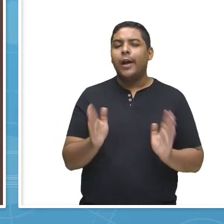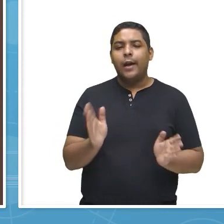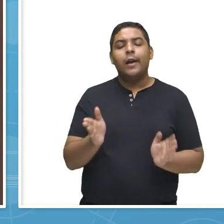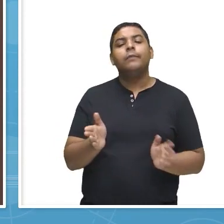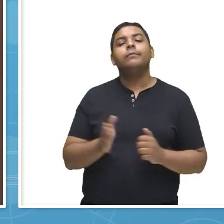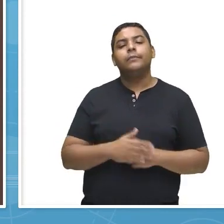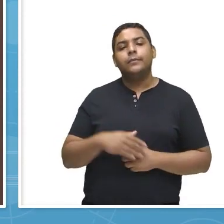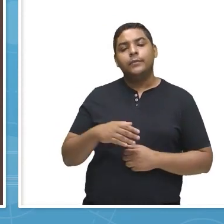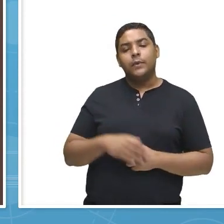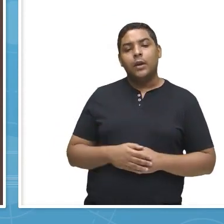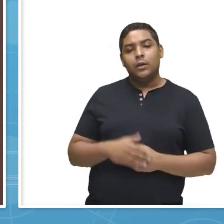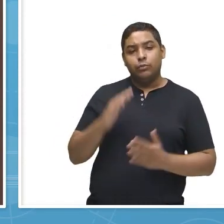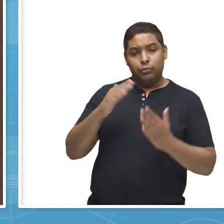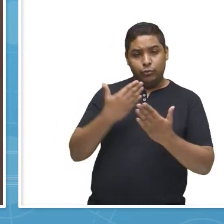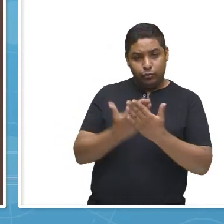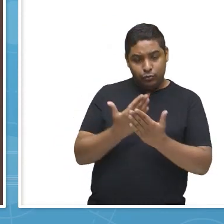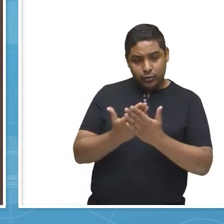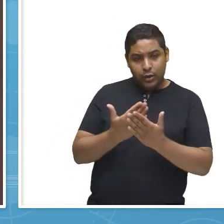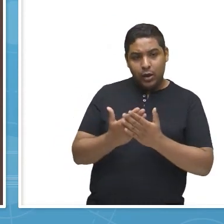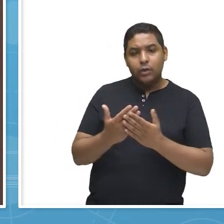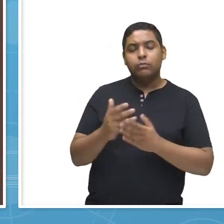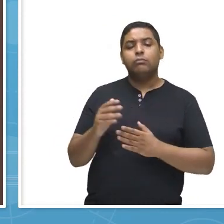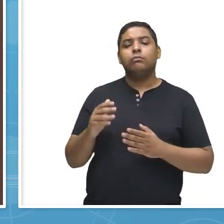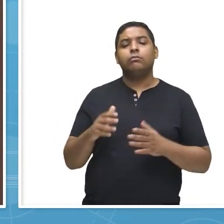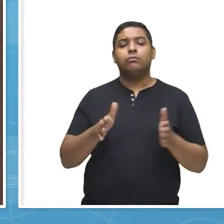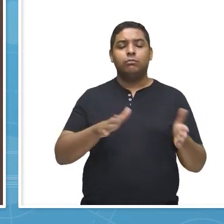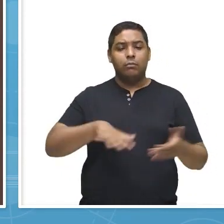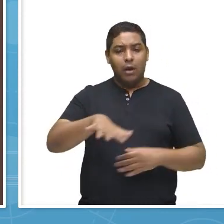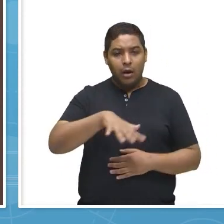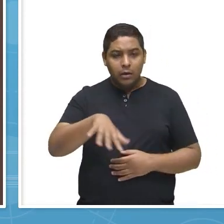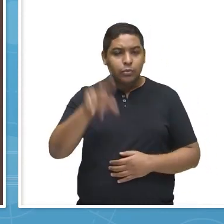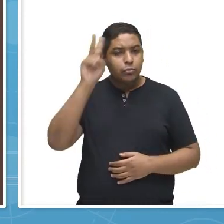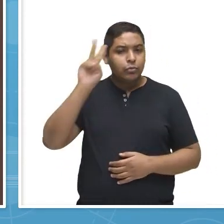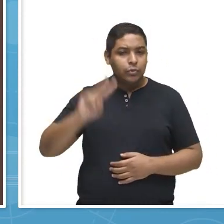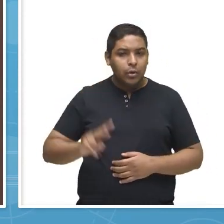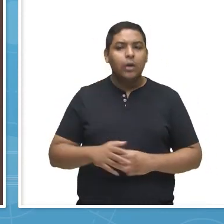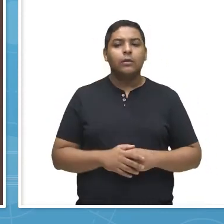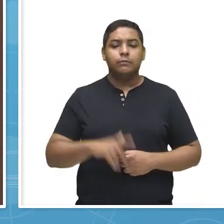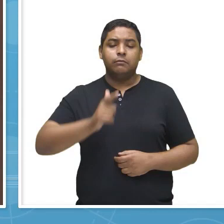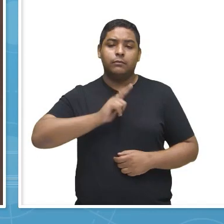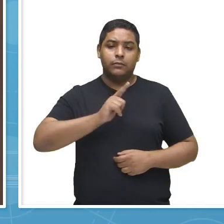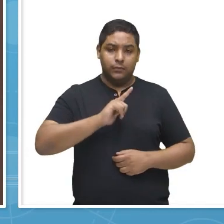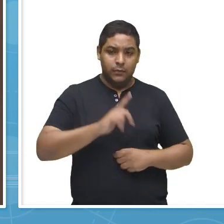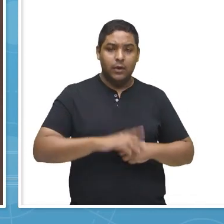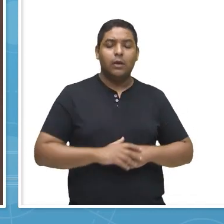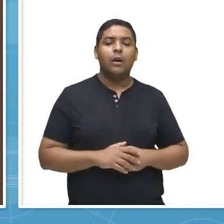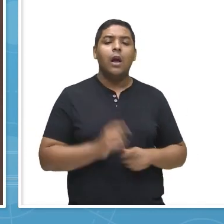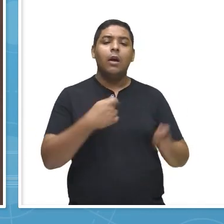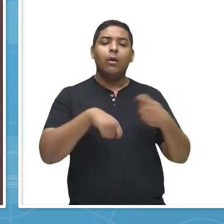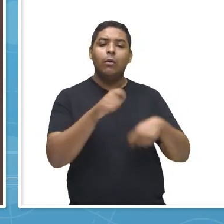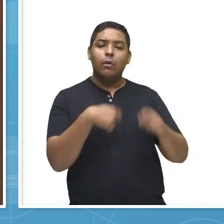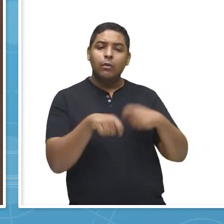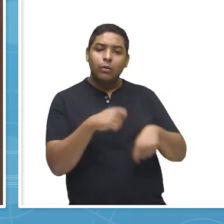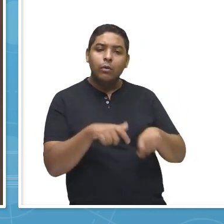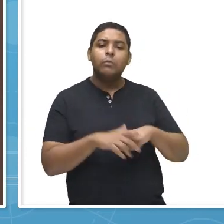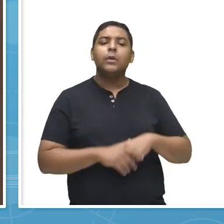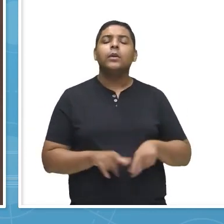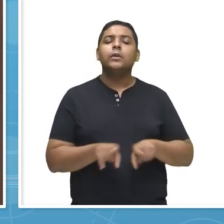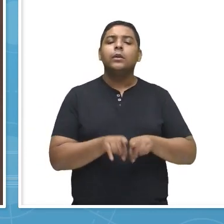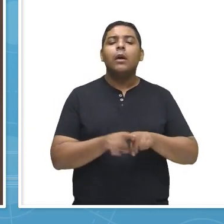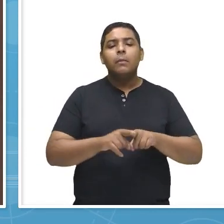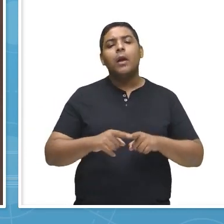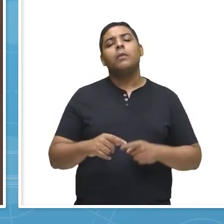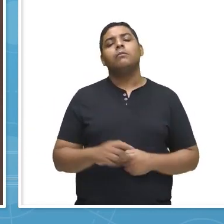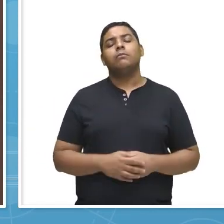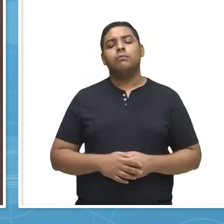em história, tá? O feudalismo, que era uma ordem social, uma ordem econômica, política da Idade Média,